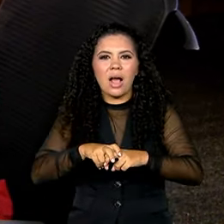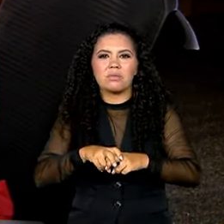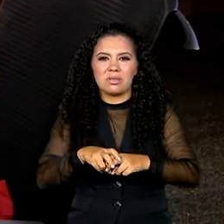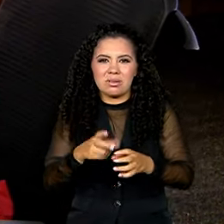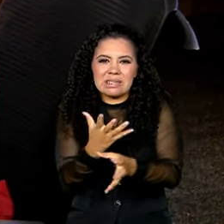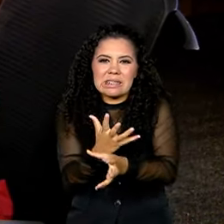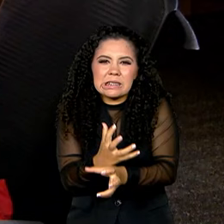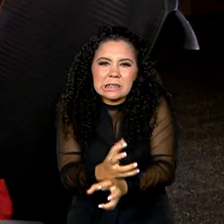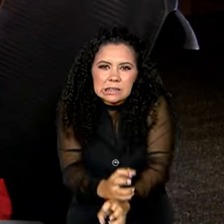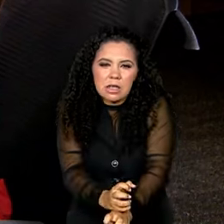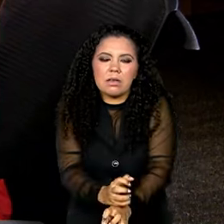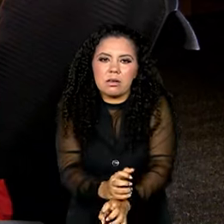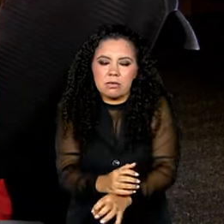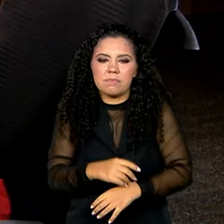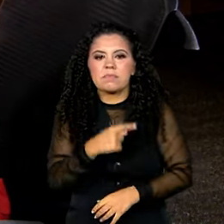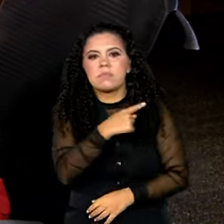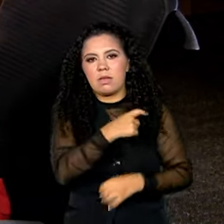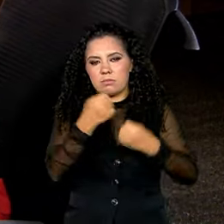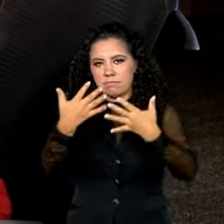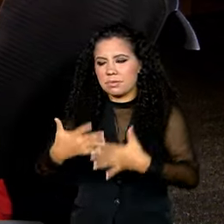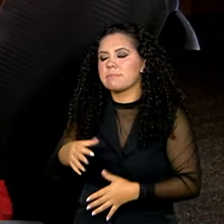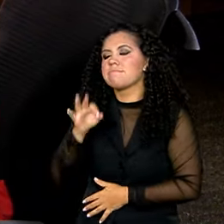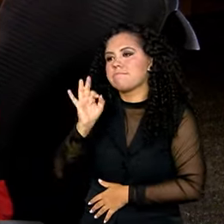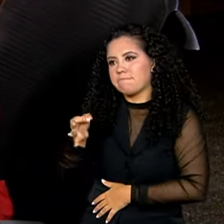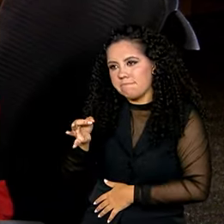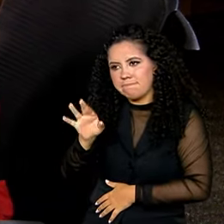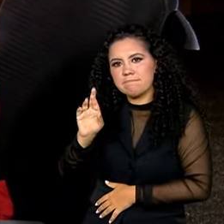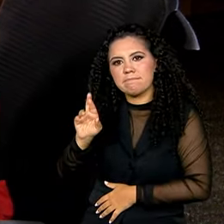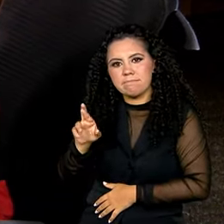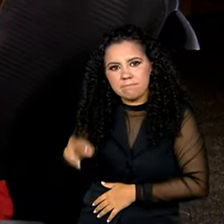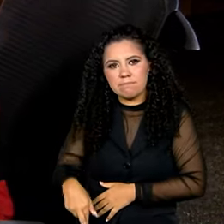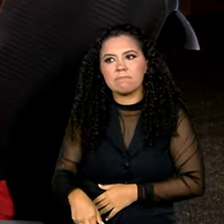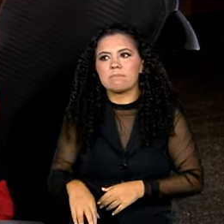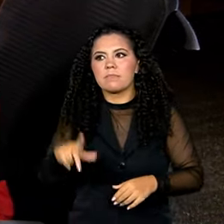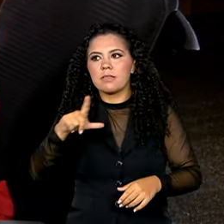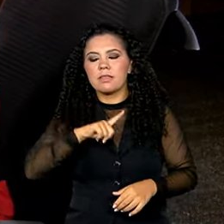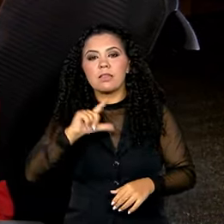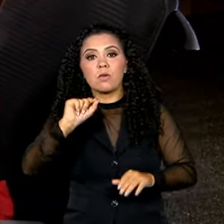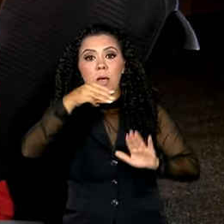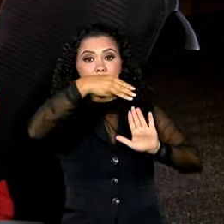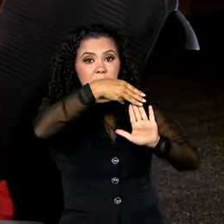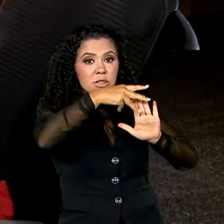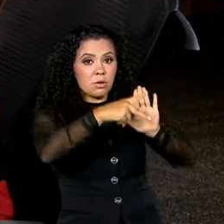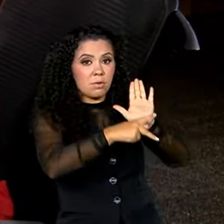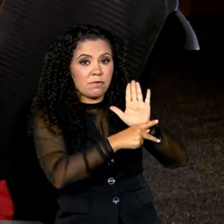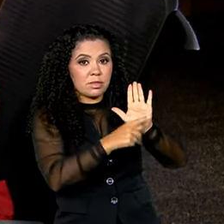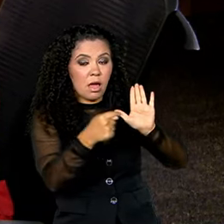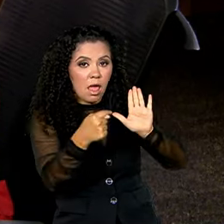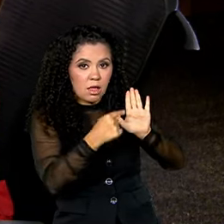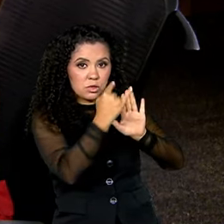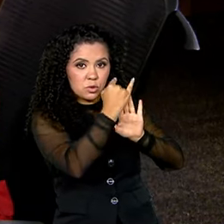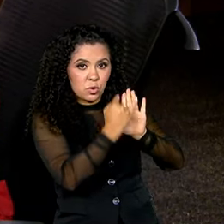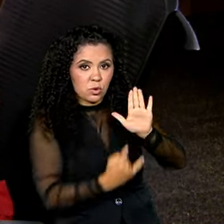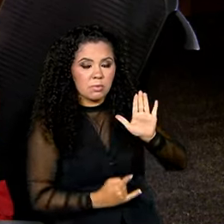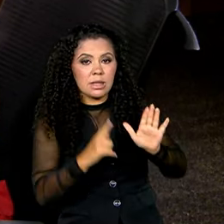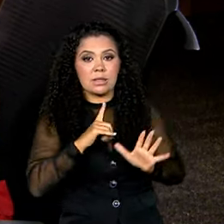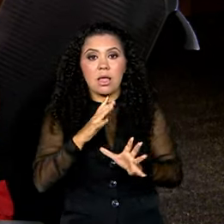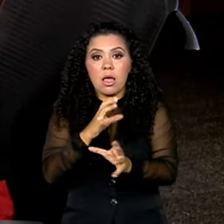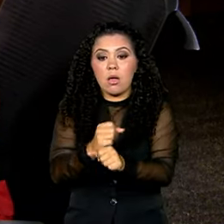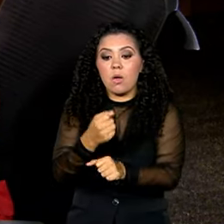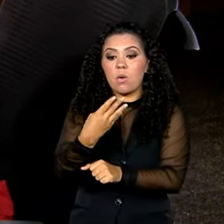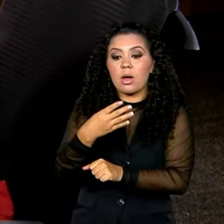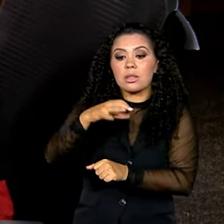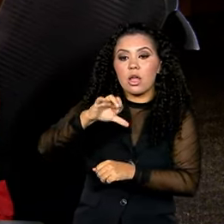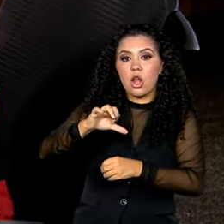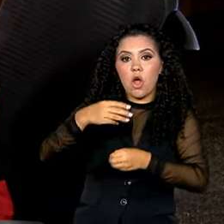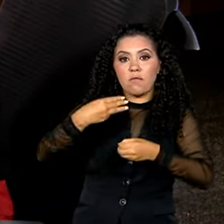tivemos editado no dia 1º de novembro uma medida provisória em que 49 municípios do Amazonas,